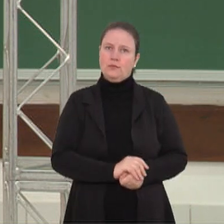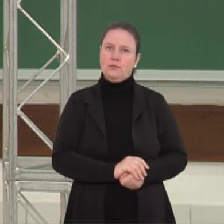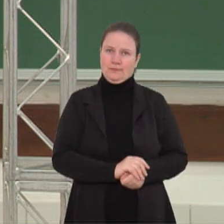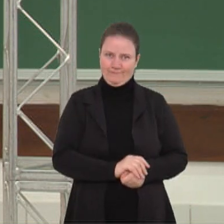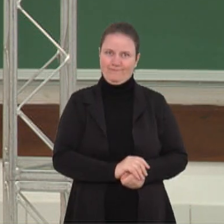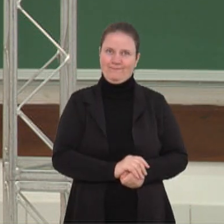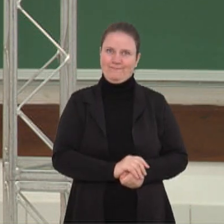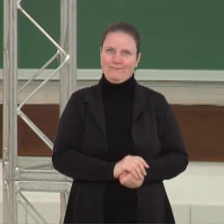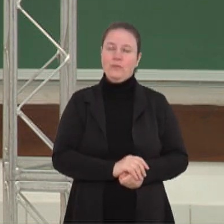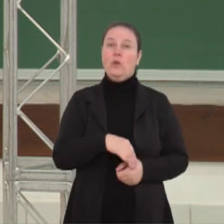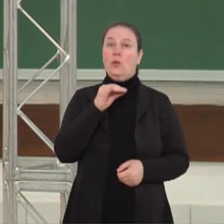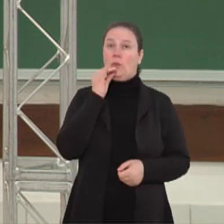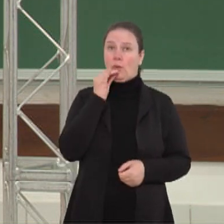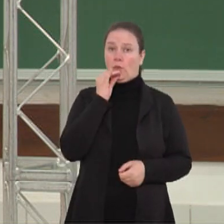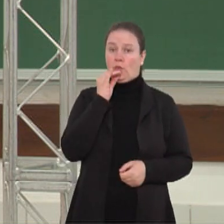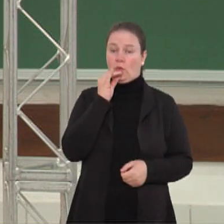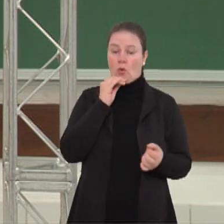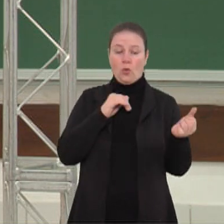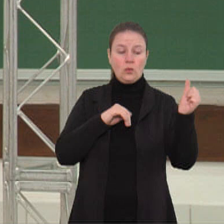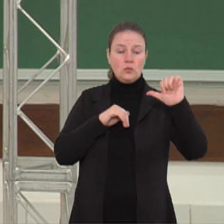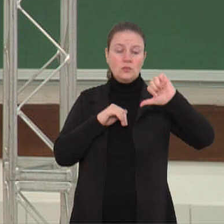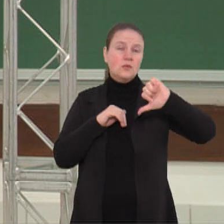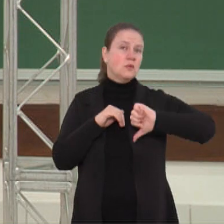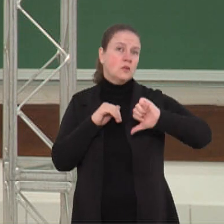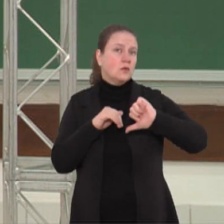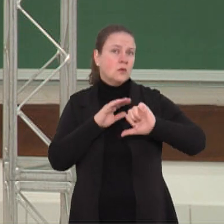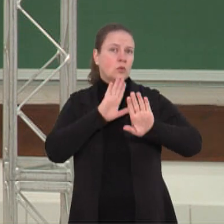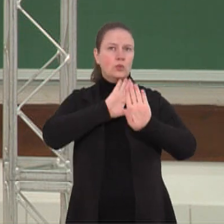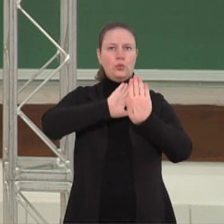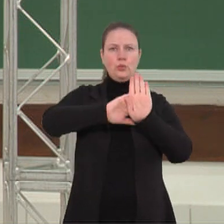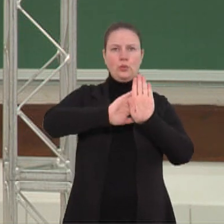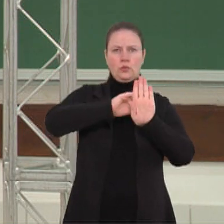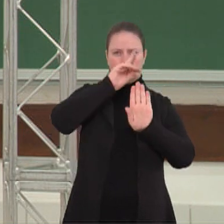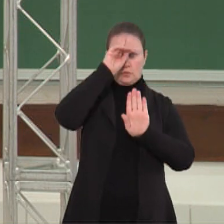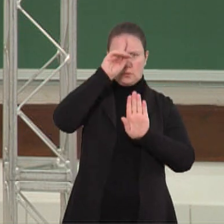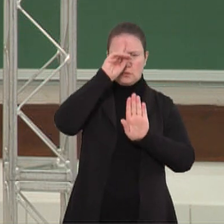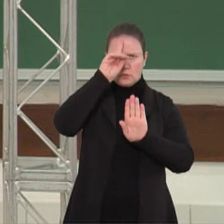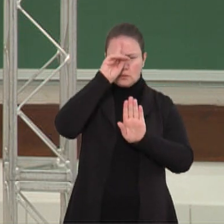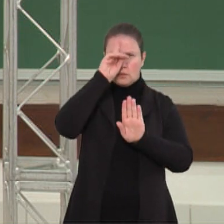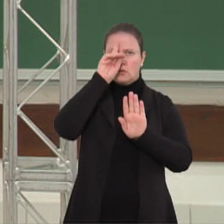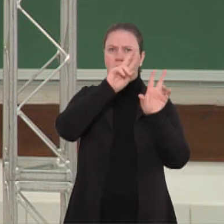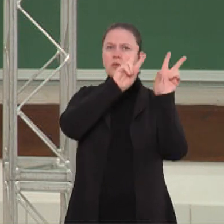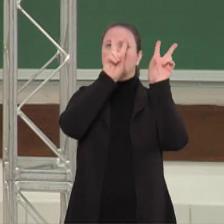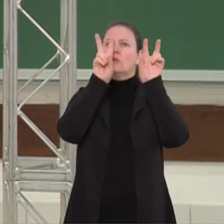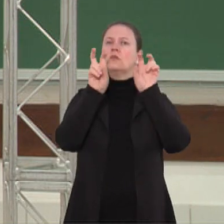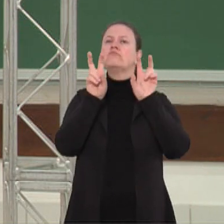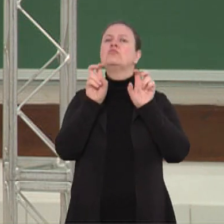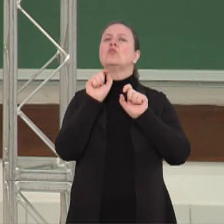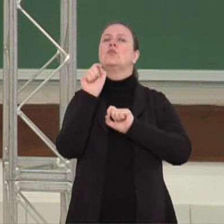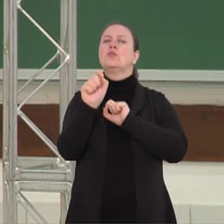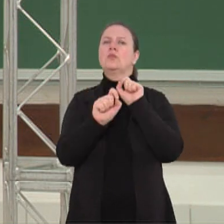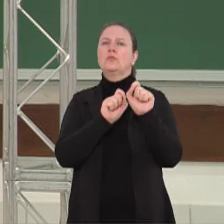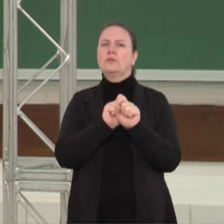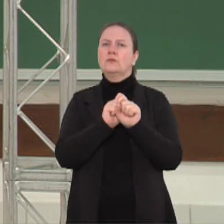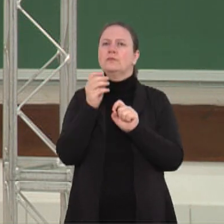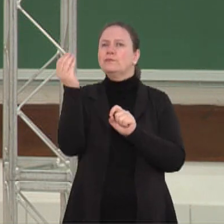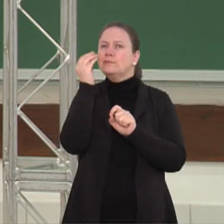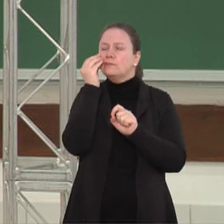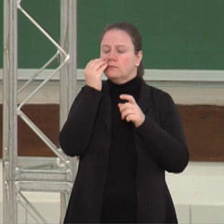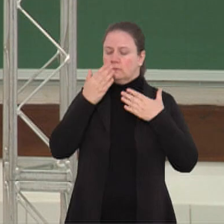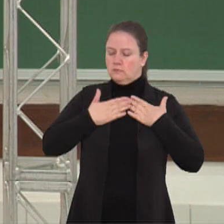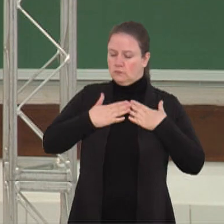o conceito negativo de ideologia vem dessa questão de tentar acalmar